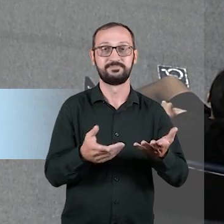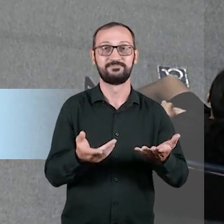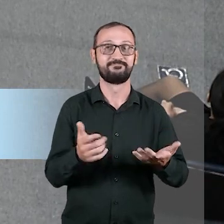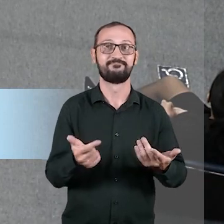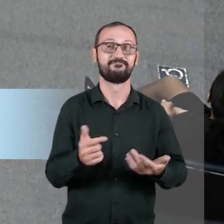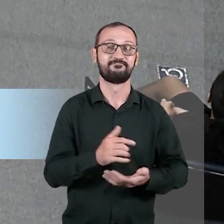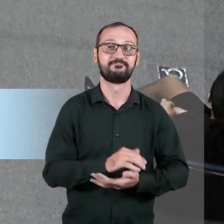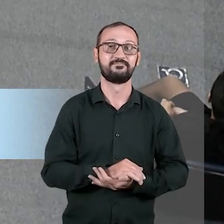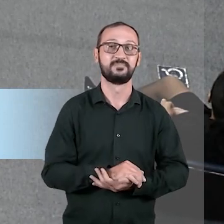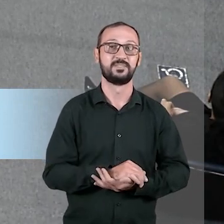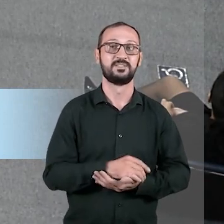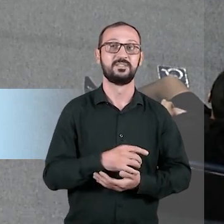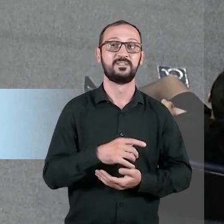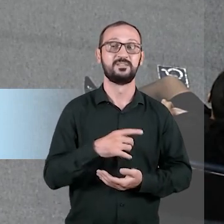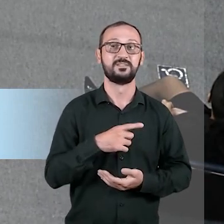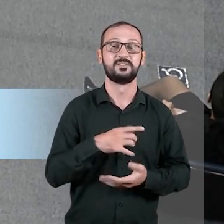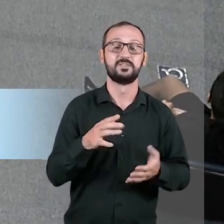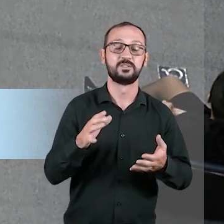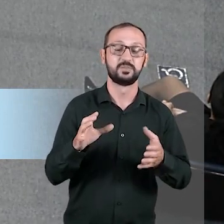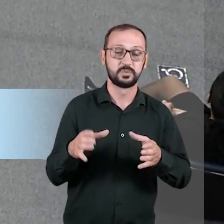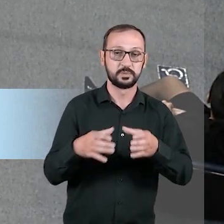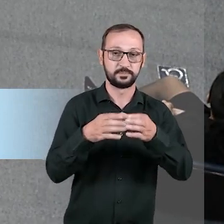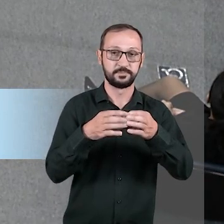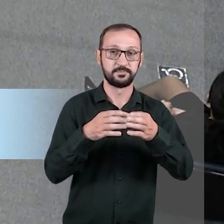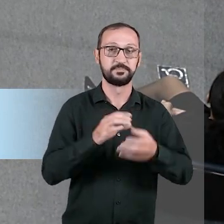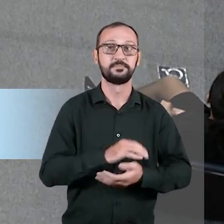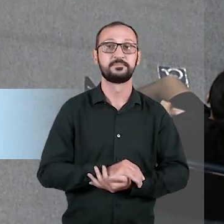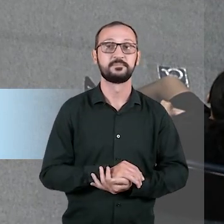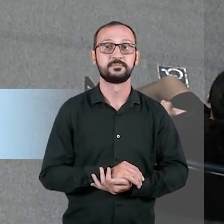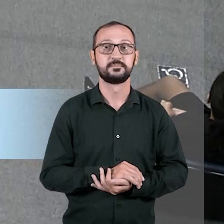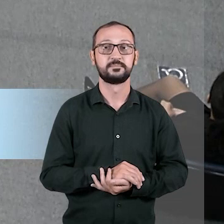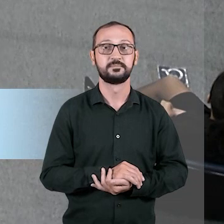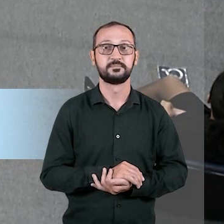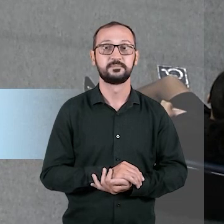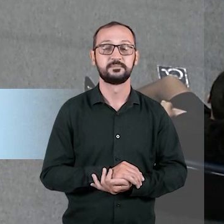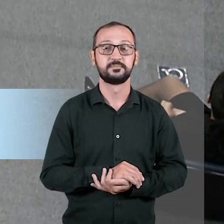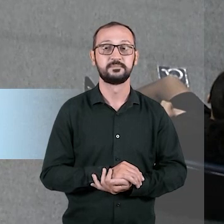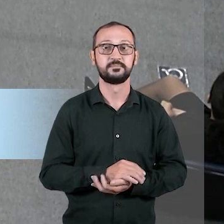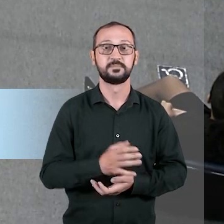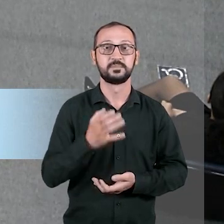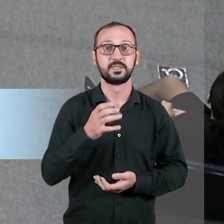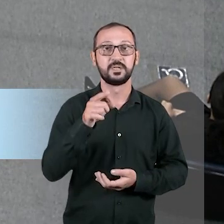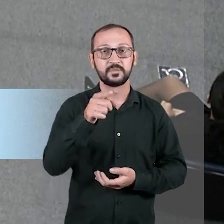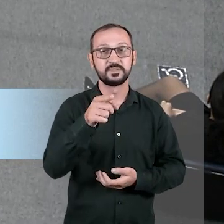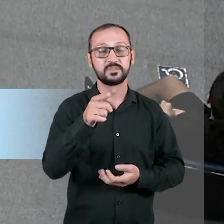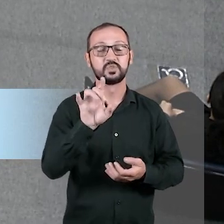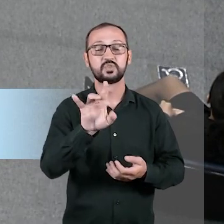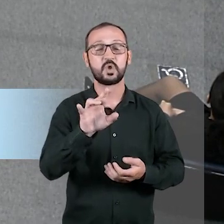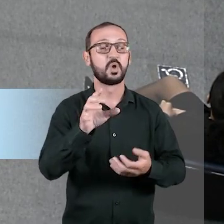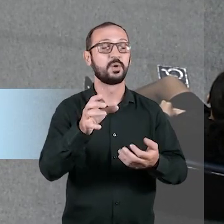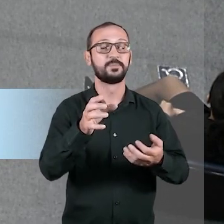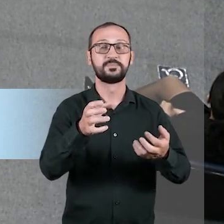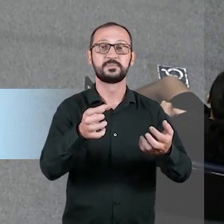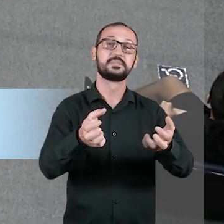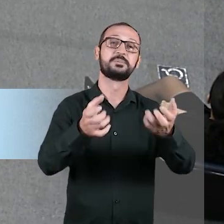especificamente, né, isso. A gente trabalha no conjunto, né? E eu queria escutar um pouco de